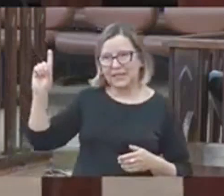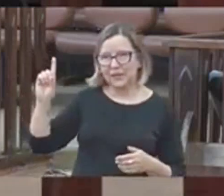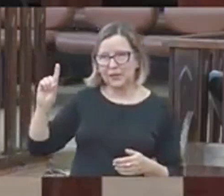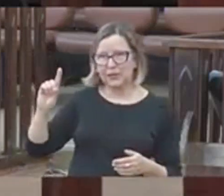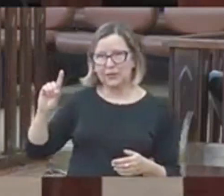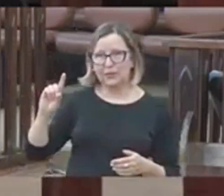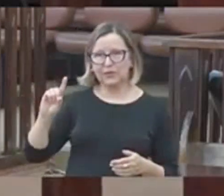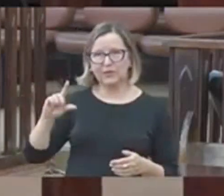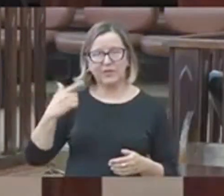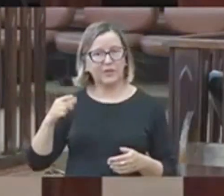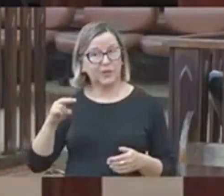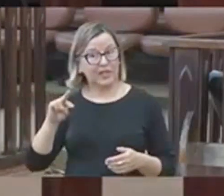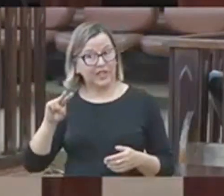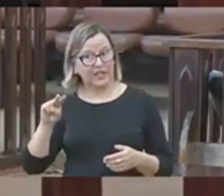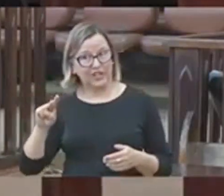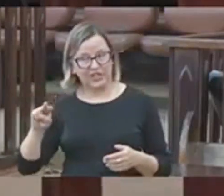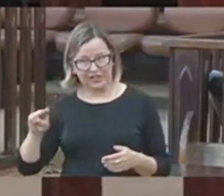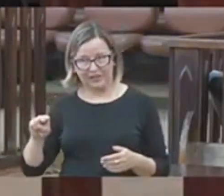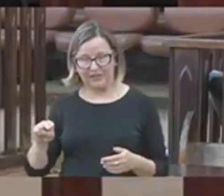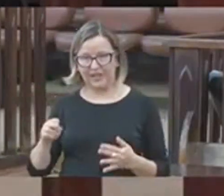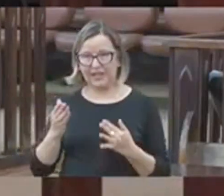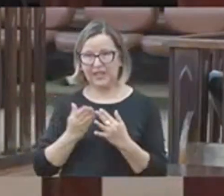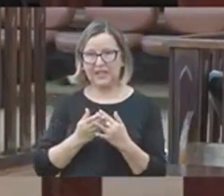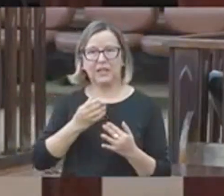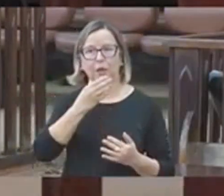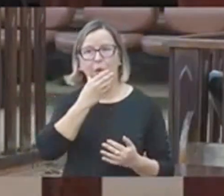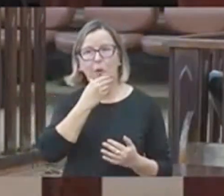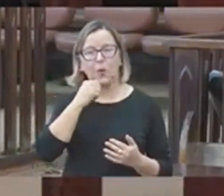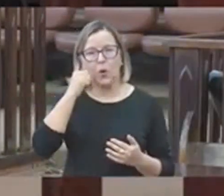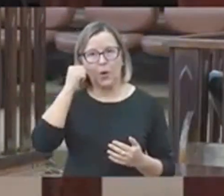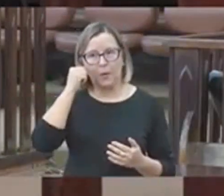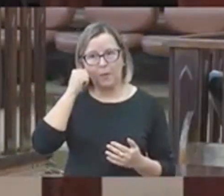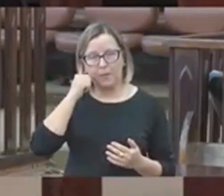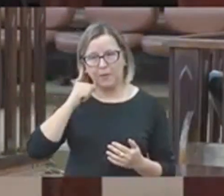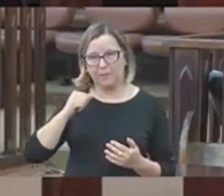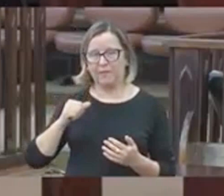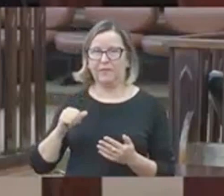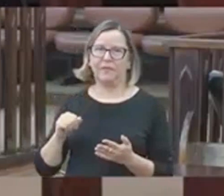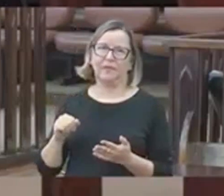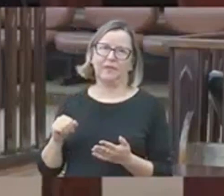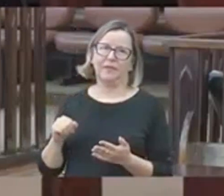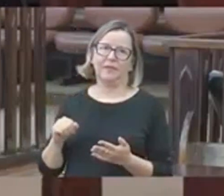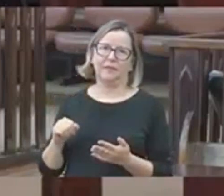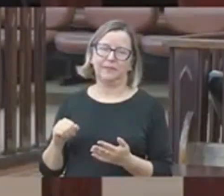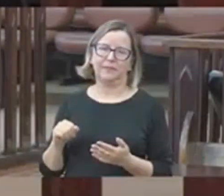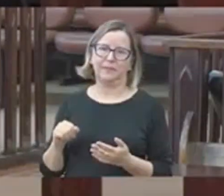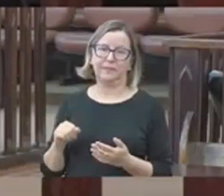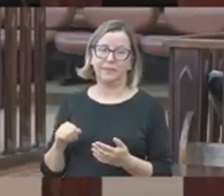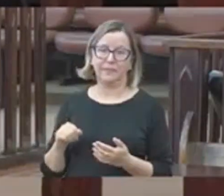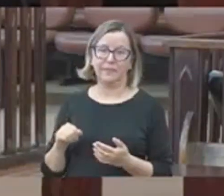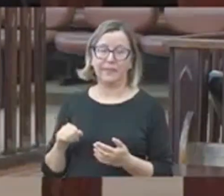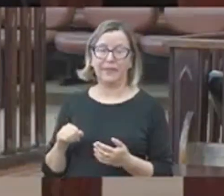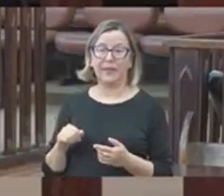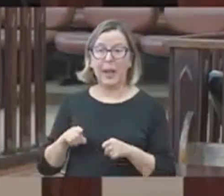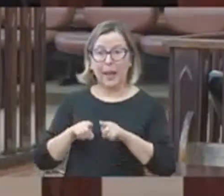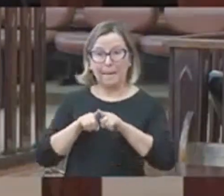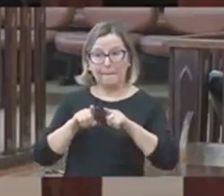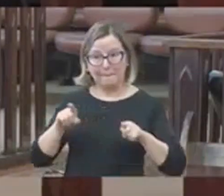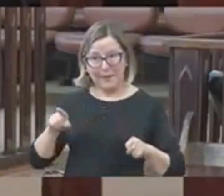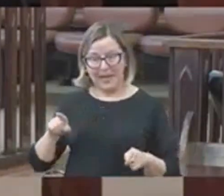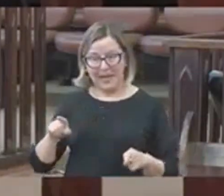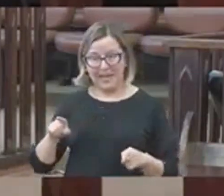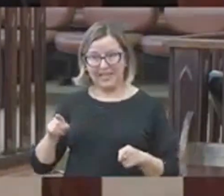mulher menos. Esta é a pregação que nós vemos no mundo. O que Deus está dizendo é que diante